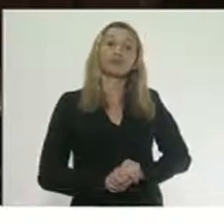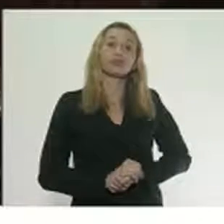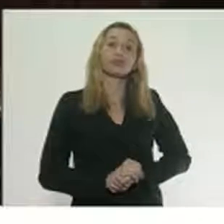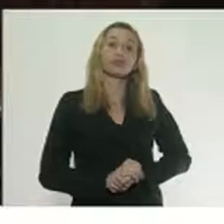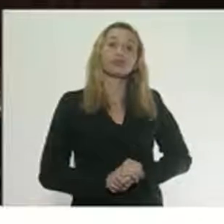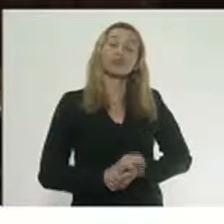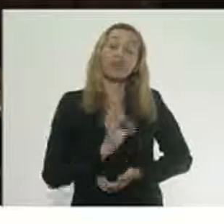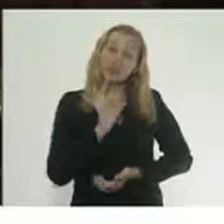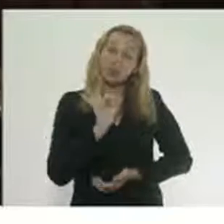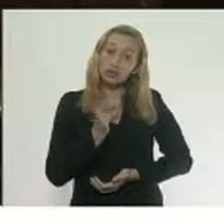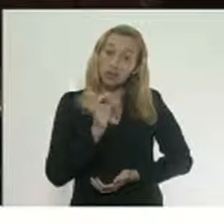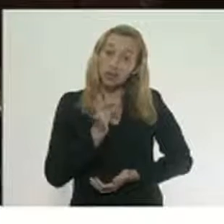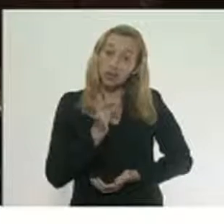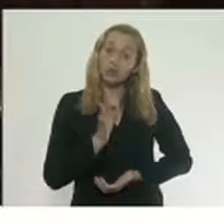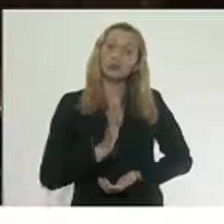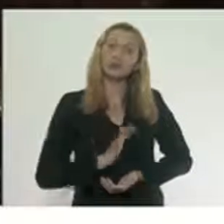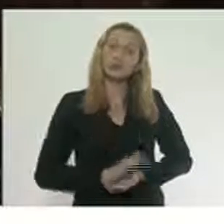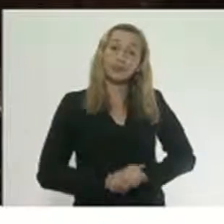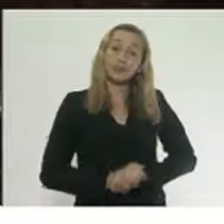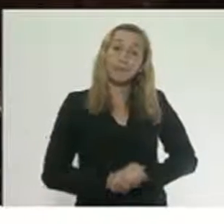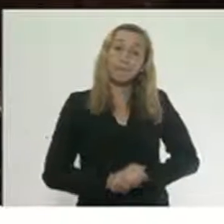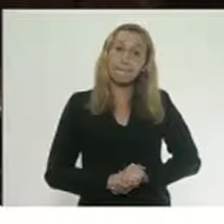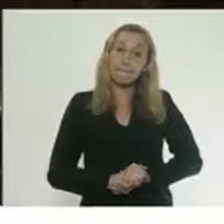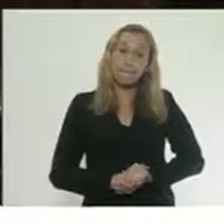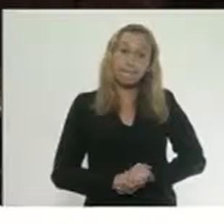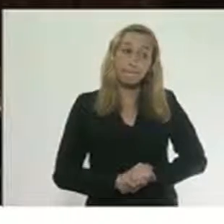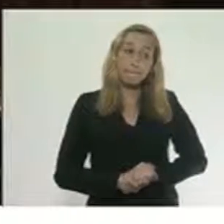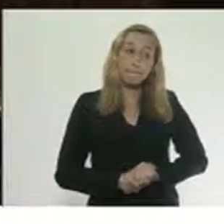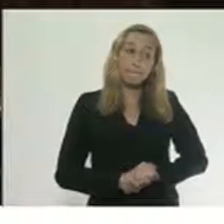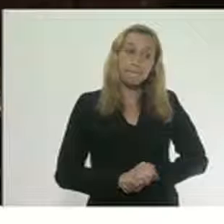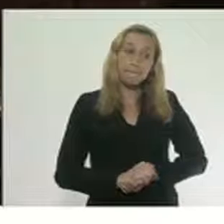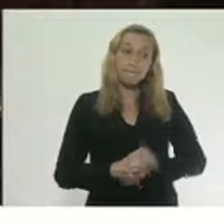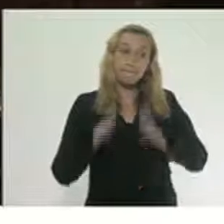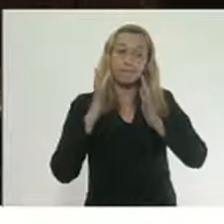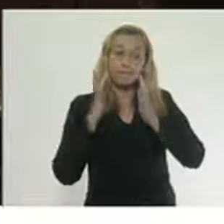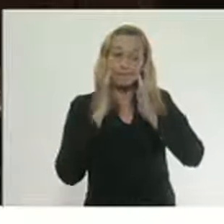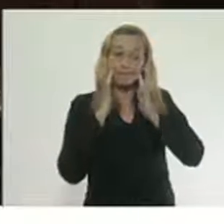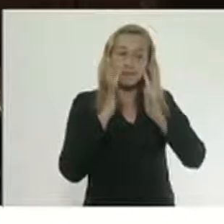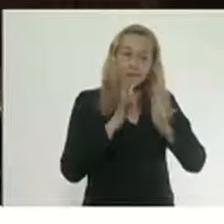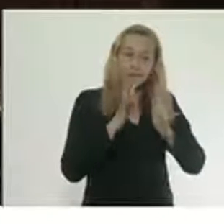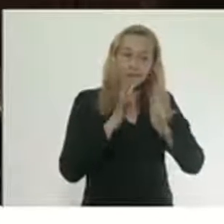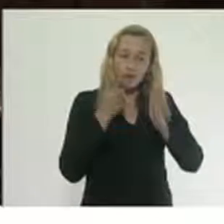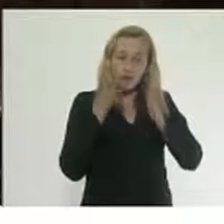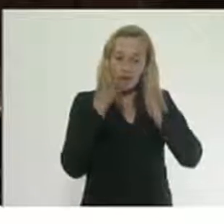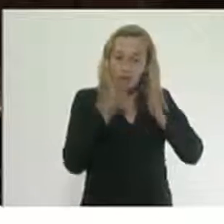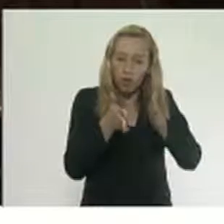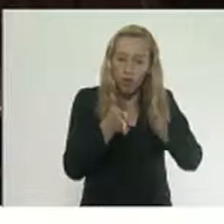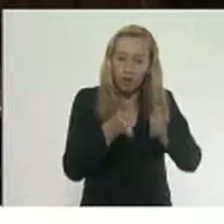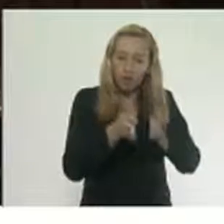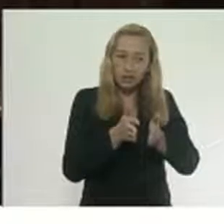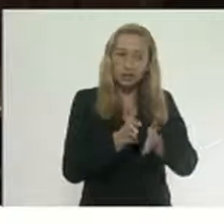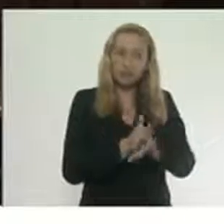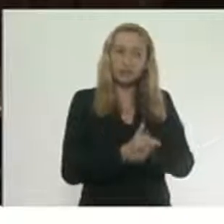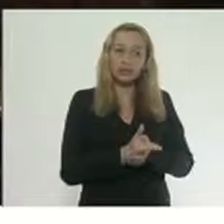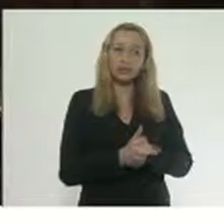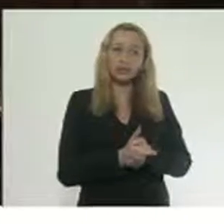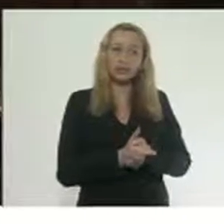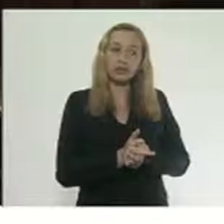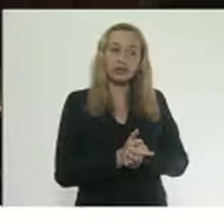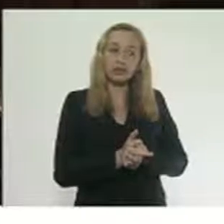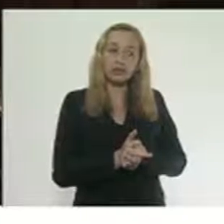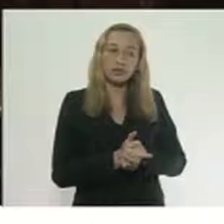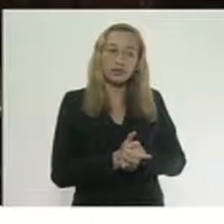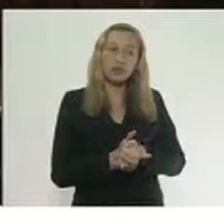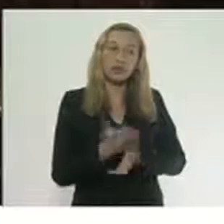serão certamente, e já estão sendo, as mais visadas, as mais ofendidas e agravadas